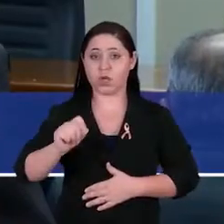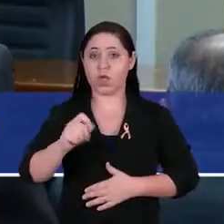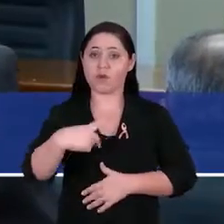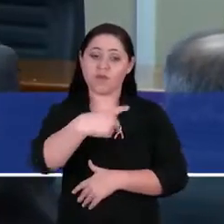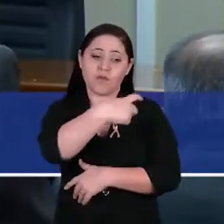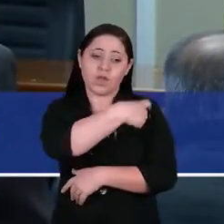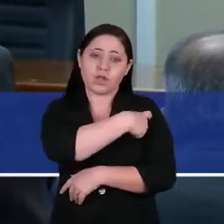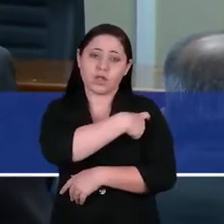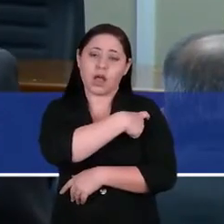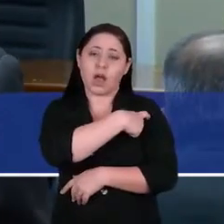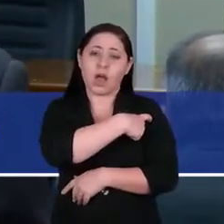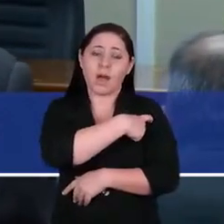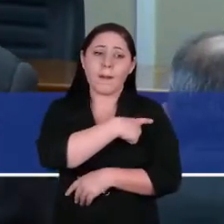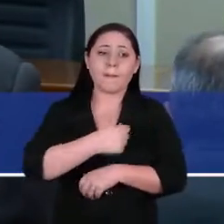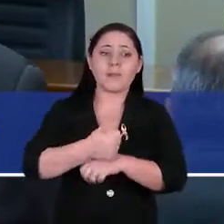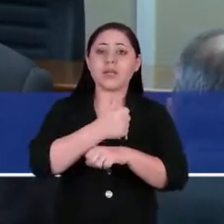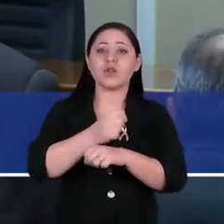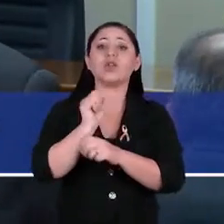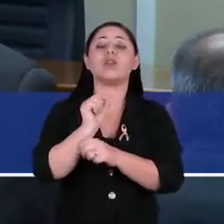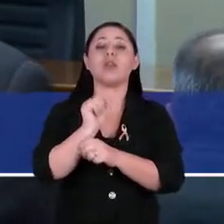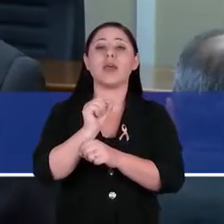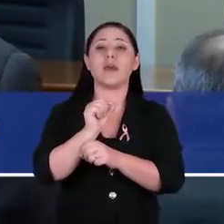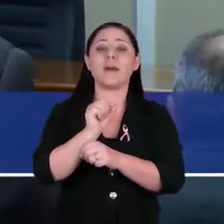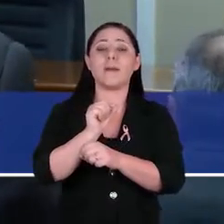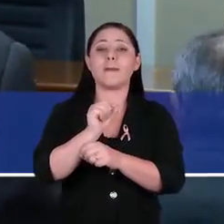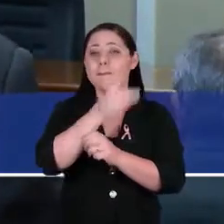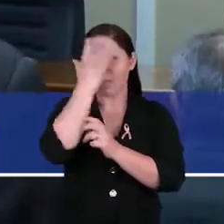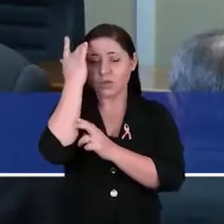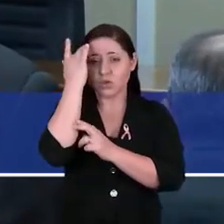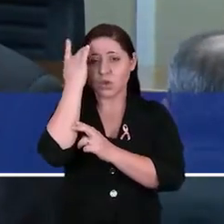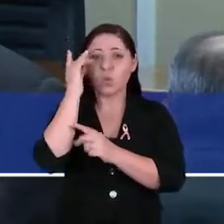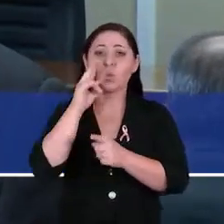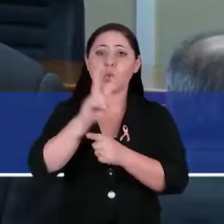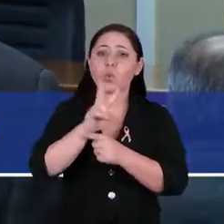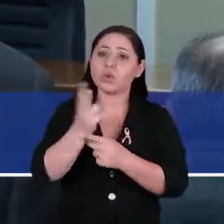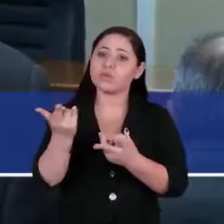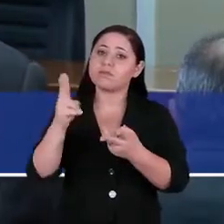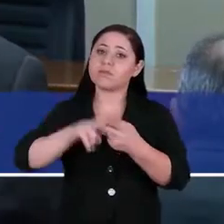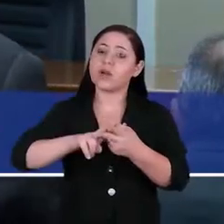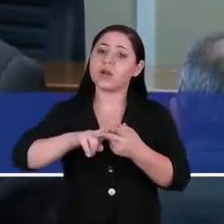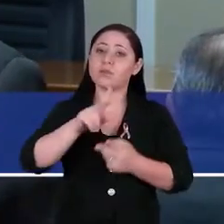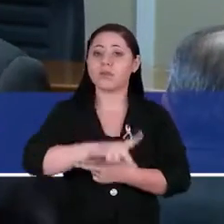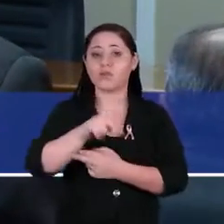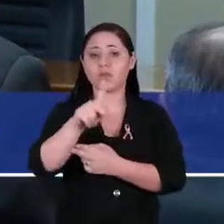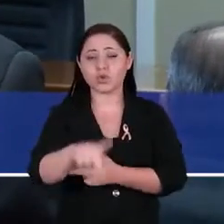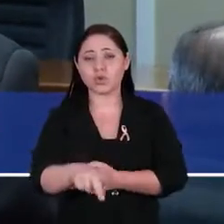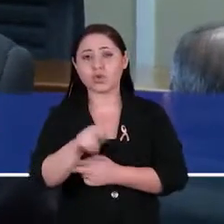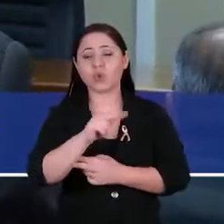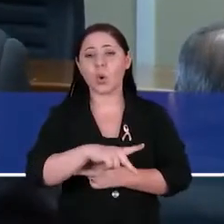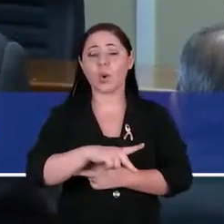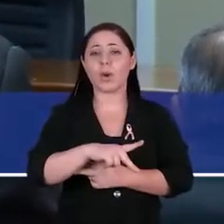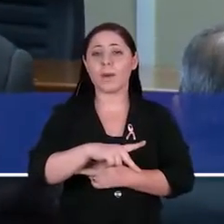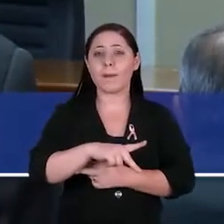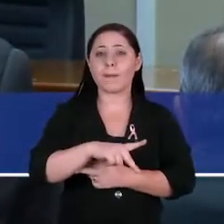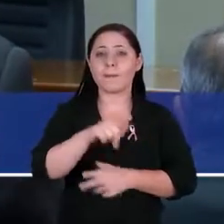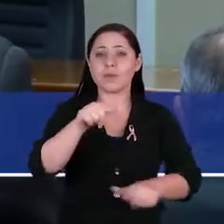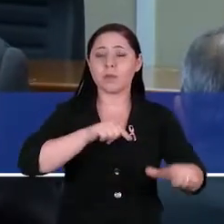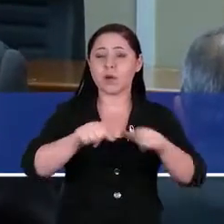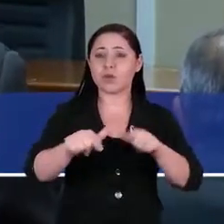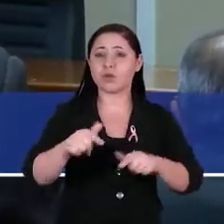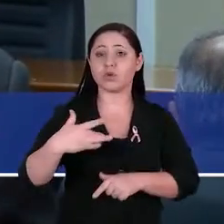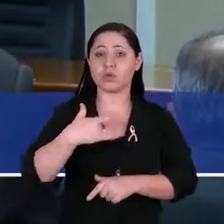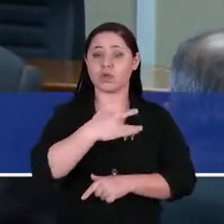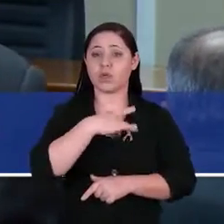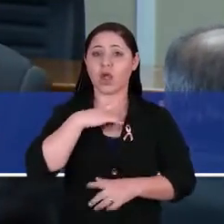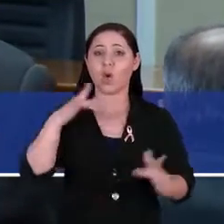no que tange à vacinação prioridade àquelas pessoas que na verdade são os agentes penitenciários educadores é pessoal da saúde